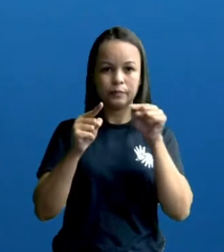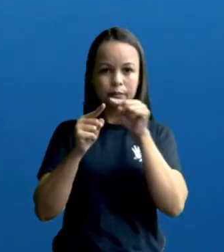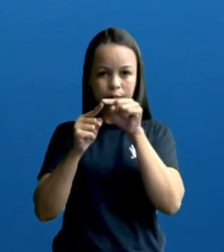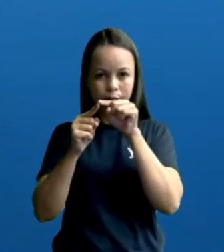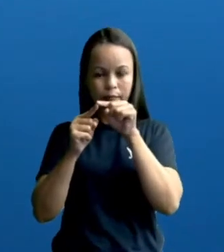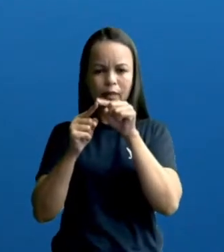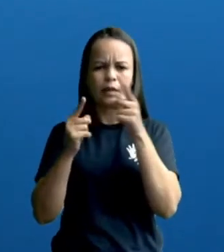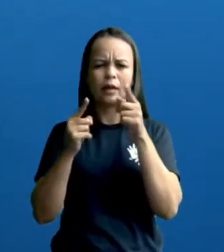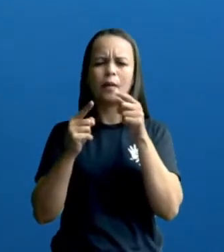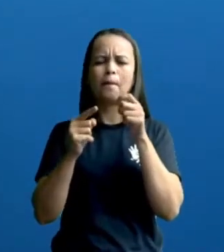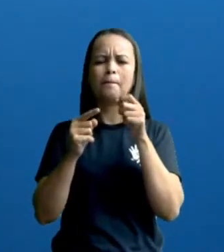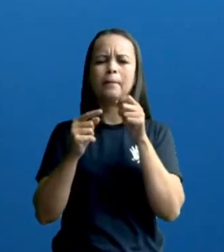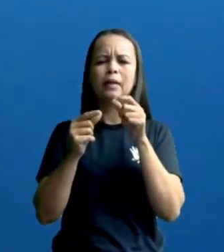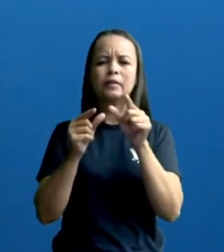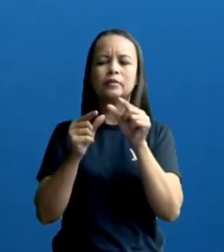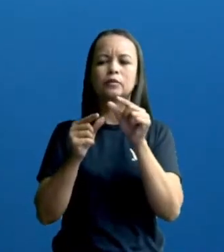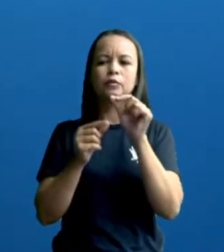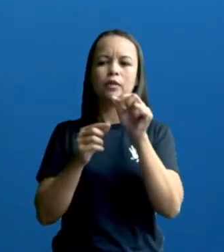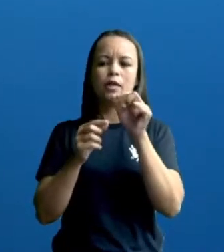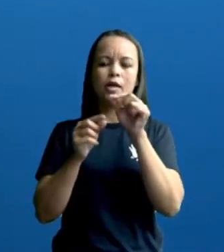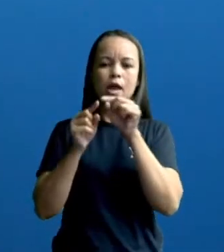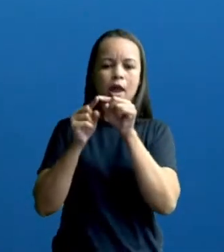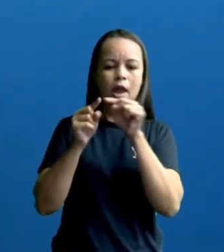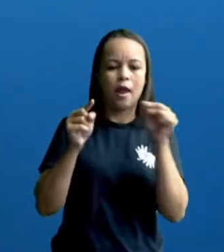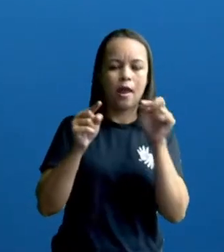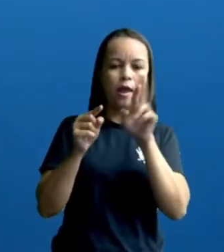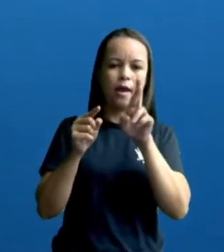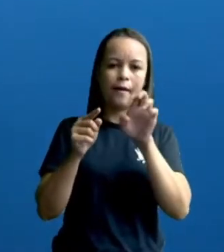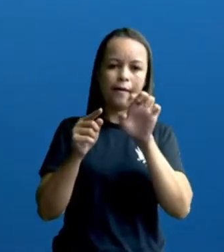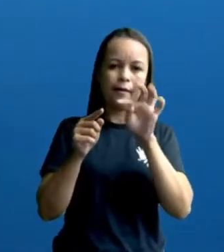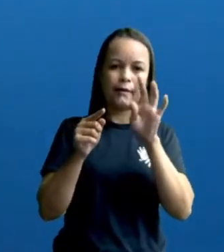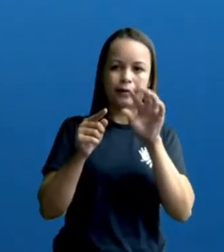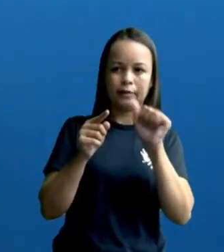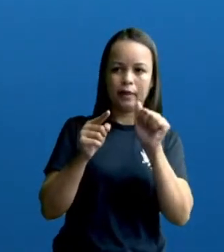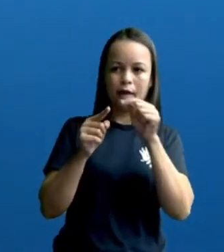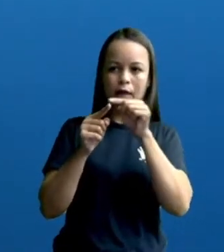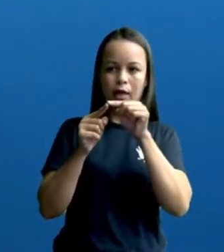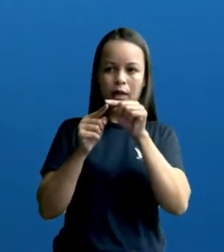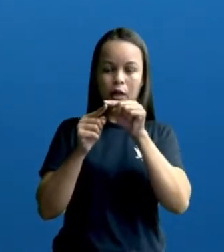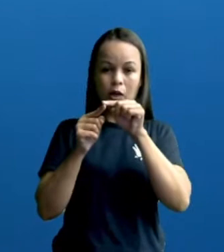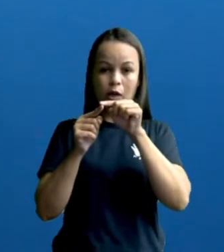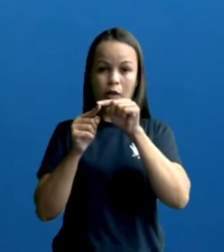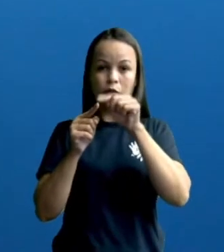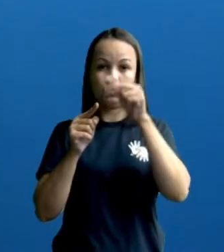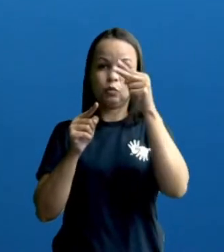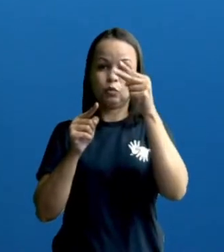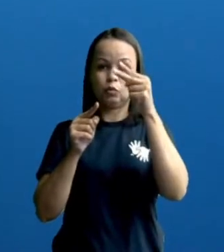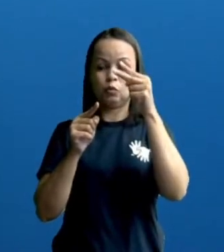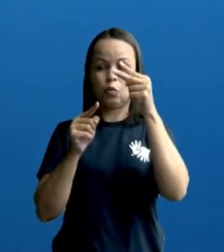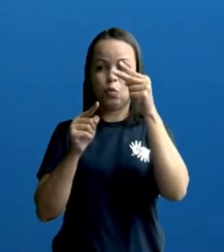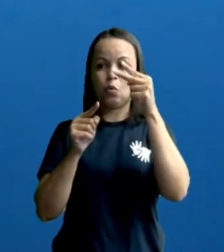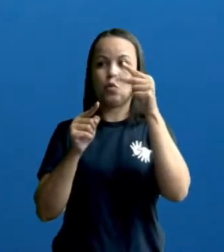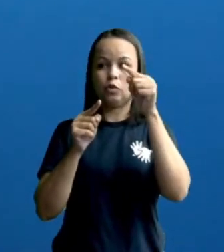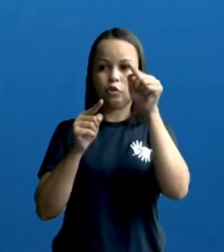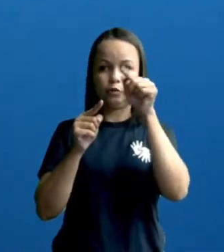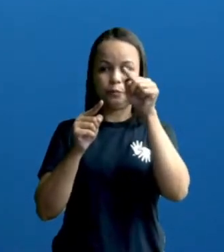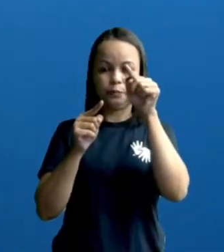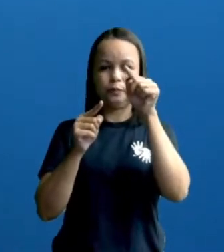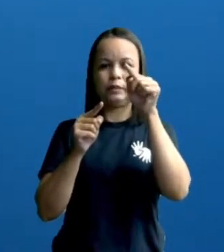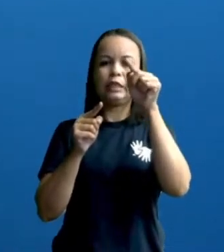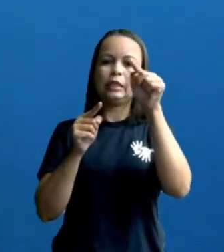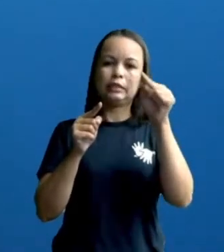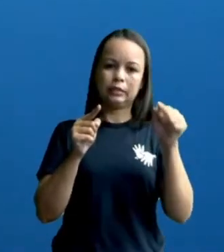pedacinho de reta que se encontram. Então, eu tenho um pedacinho de reta, 2 pedacinhos de